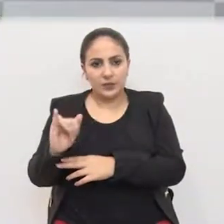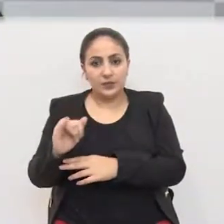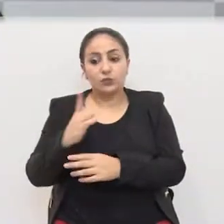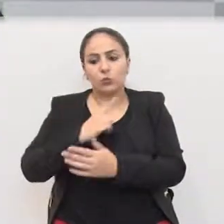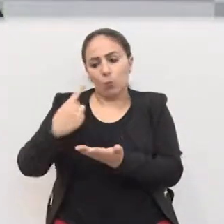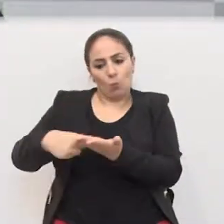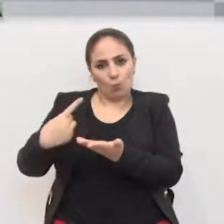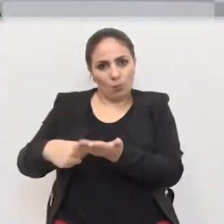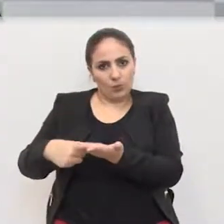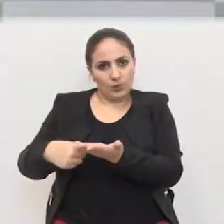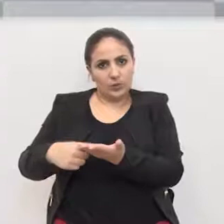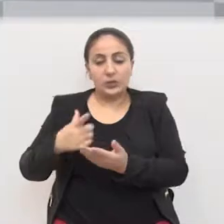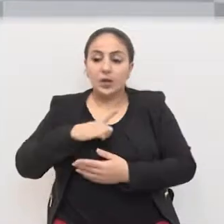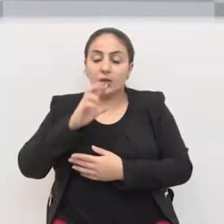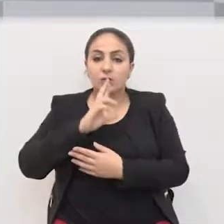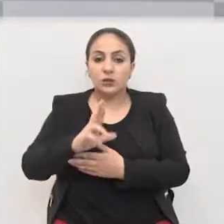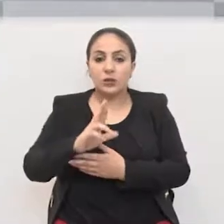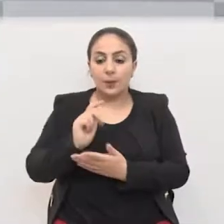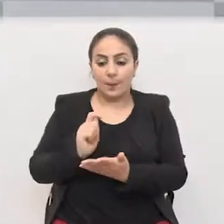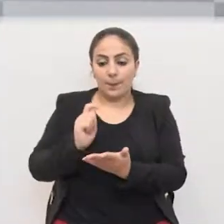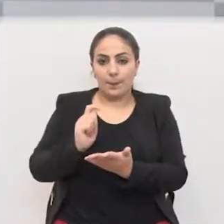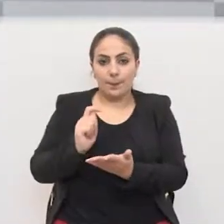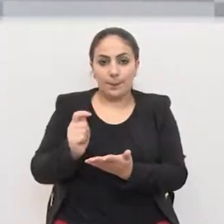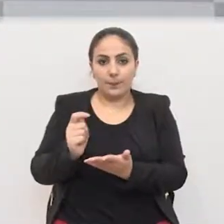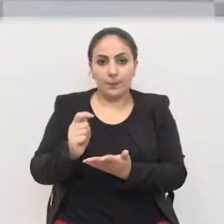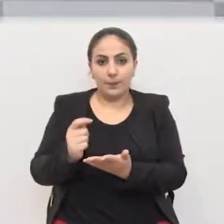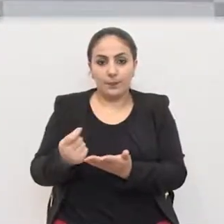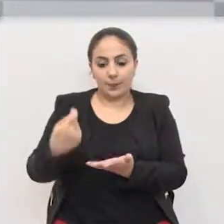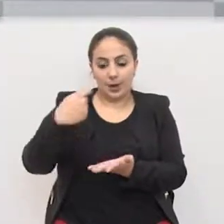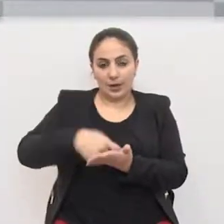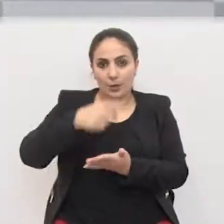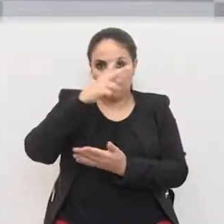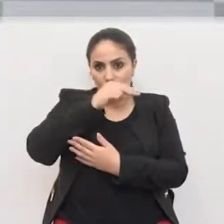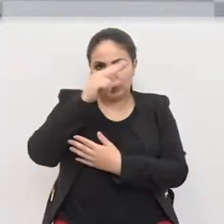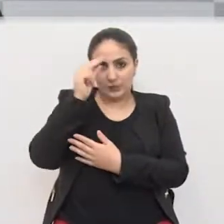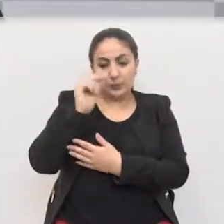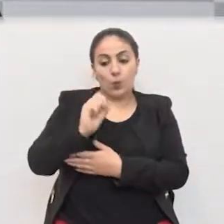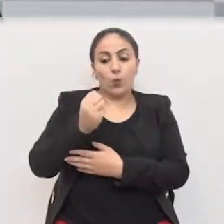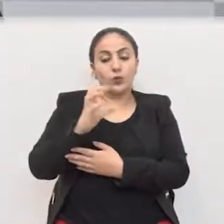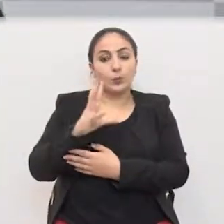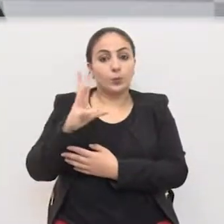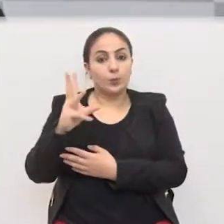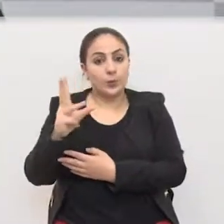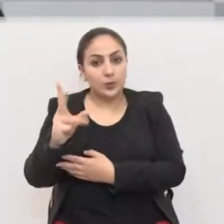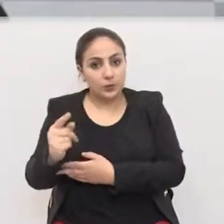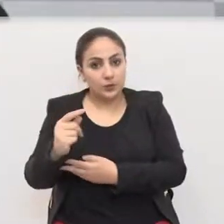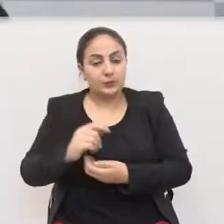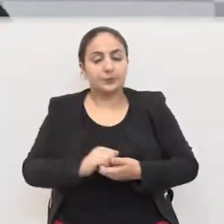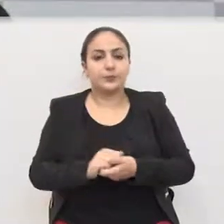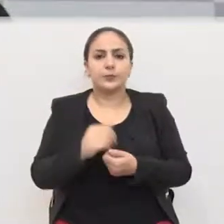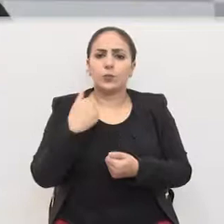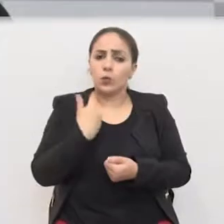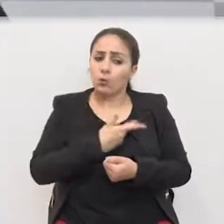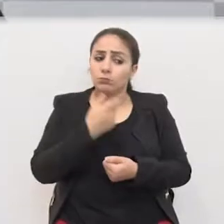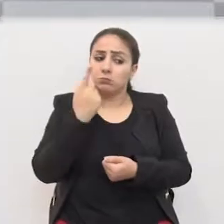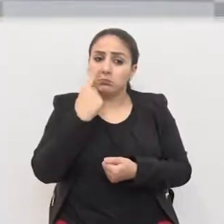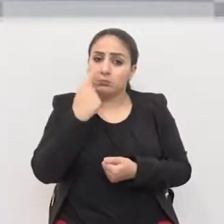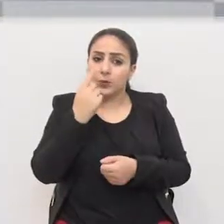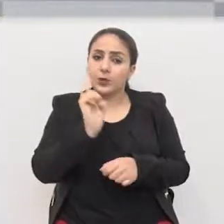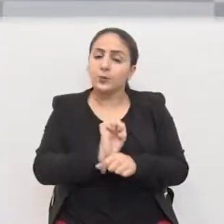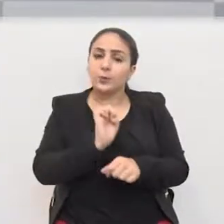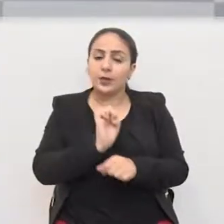em um acordo e que isso resultaria num ressarcimento no valor de 8 milhões para a Prefeitura, para o município de Passo Fundo. Nós